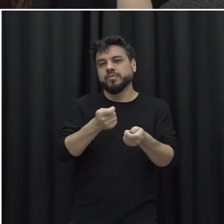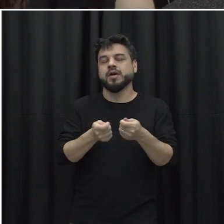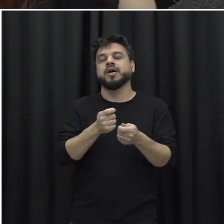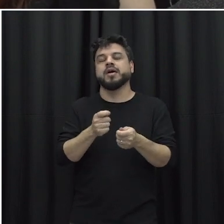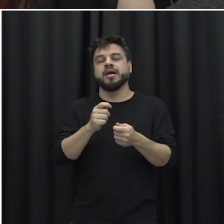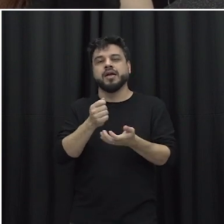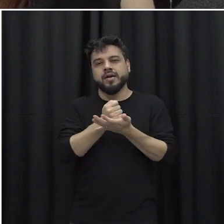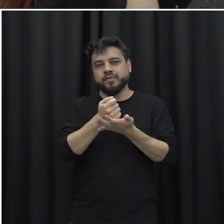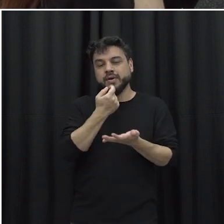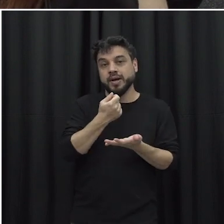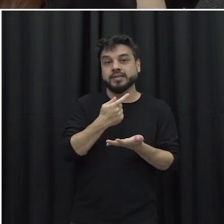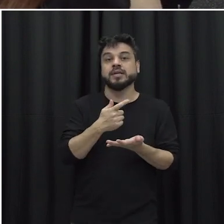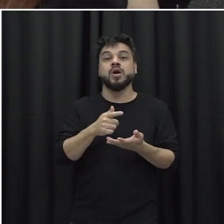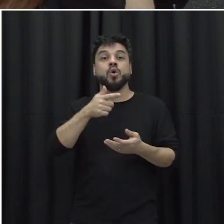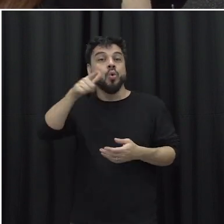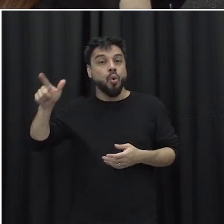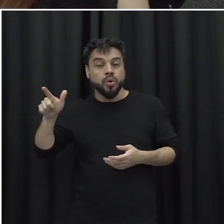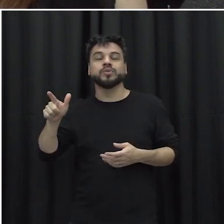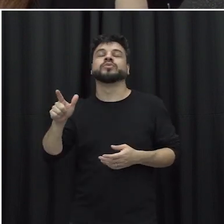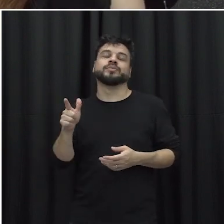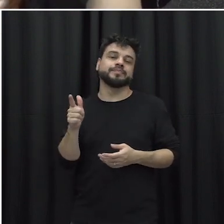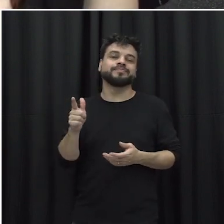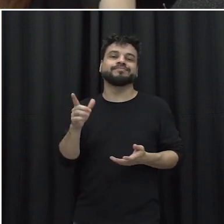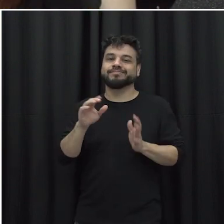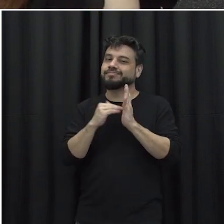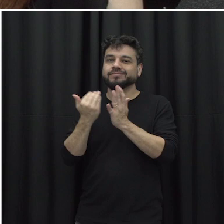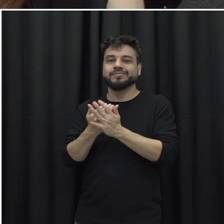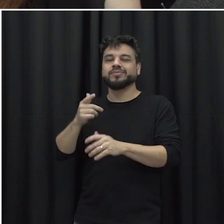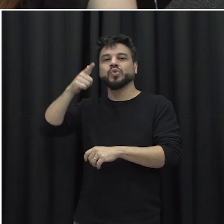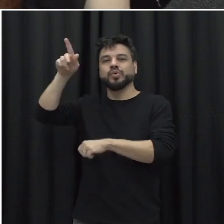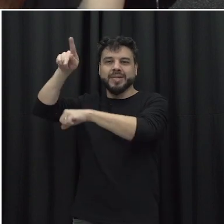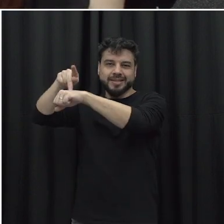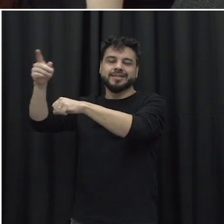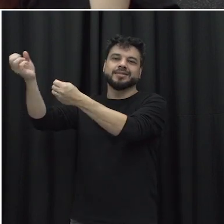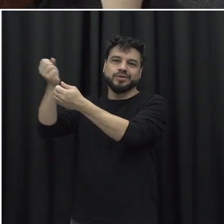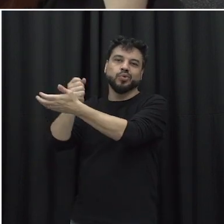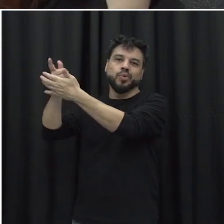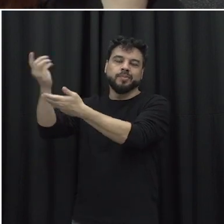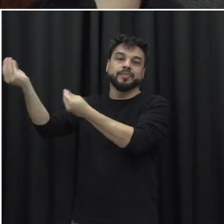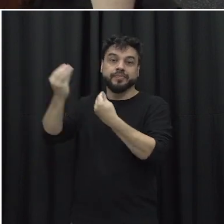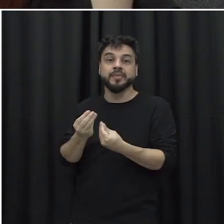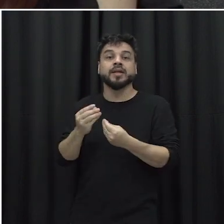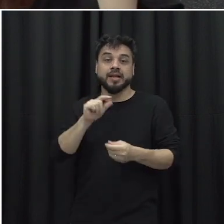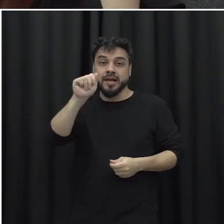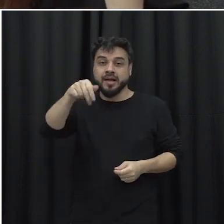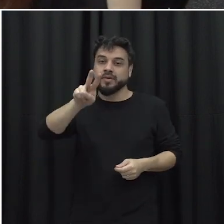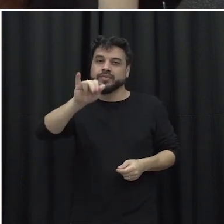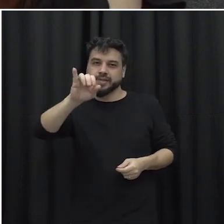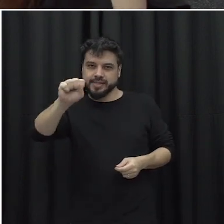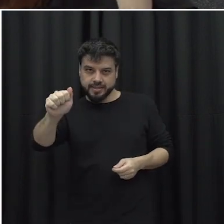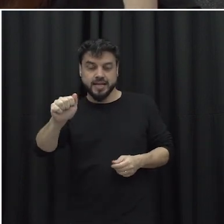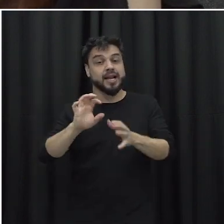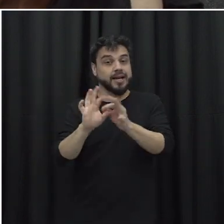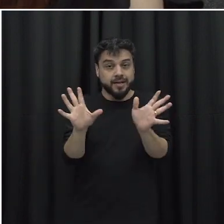da importação. Né, porque, apesar que a Anvisa libere conceda essas autorizações sanitárias para entrar